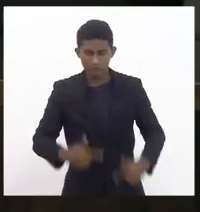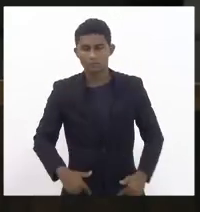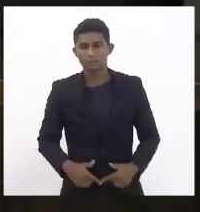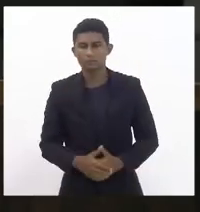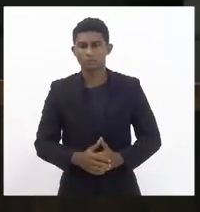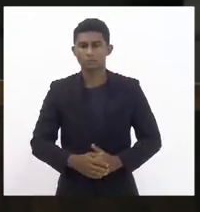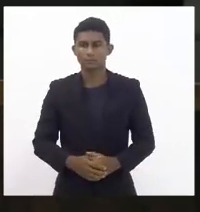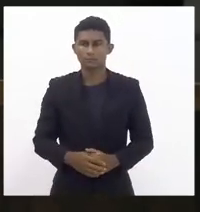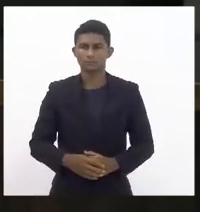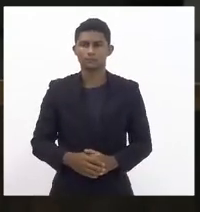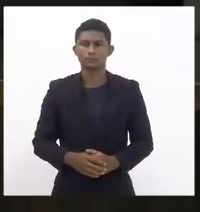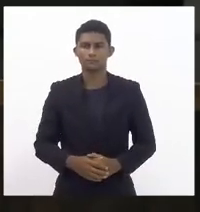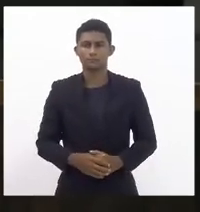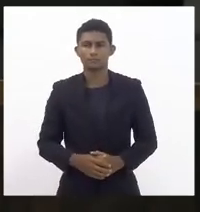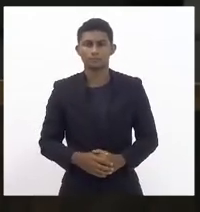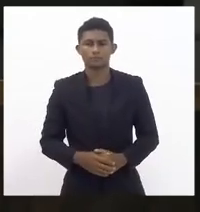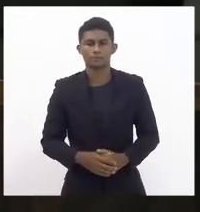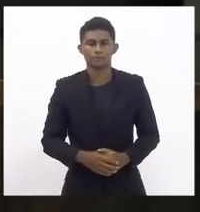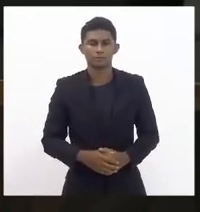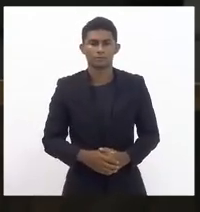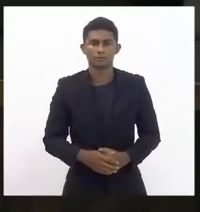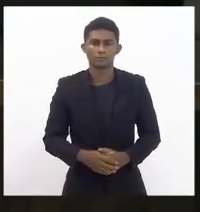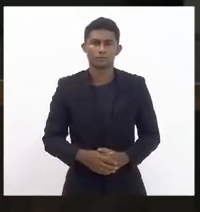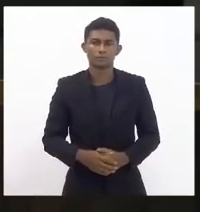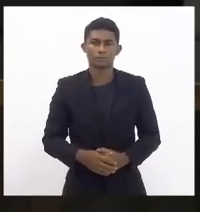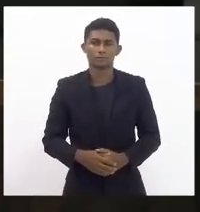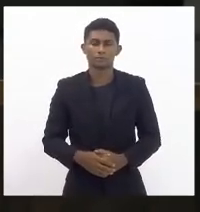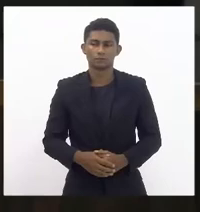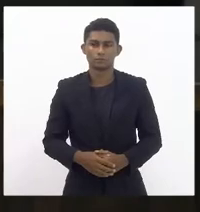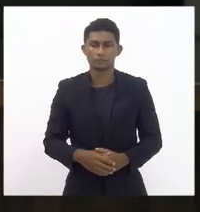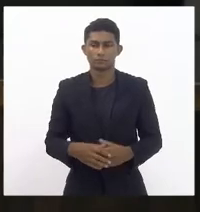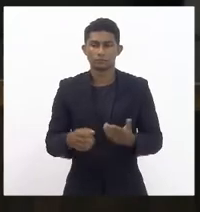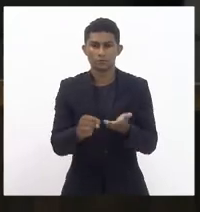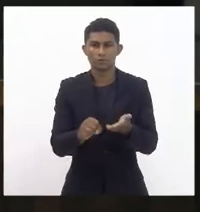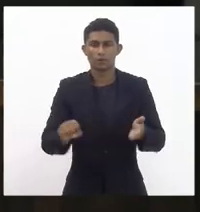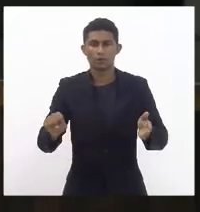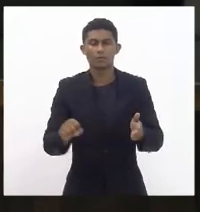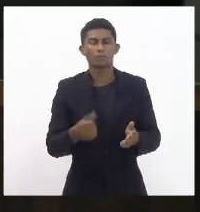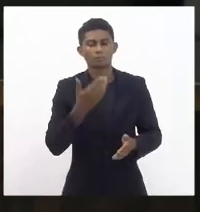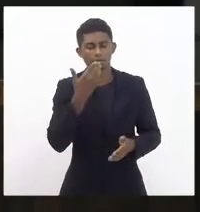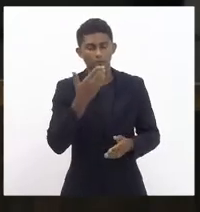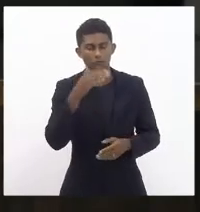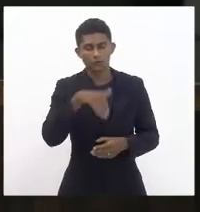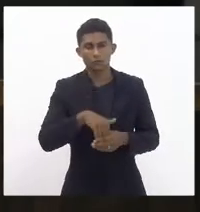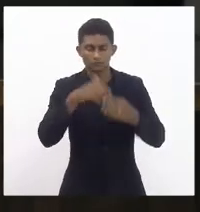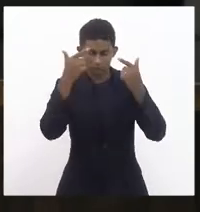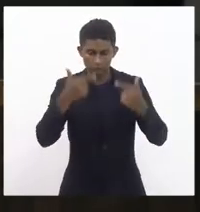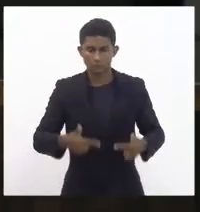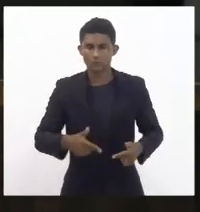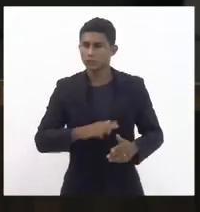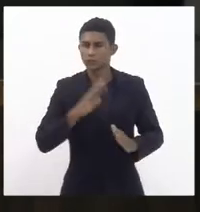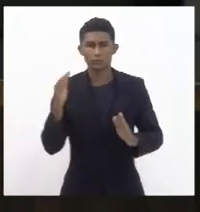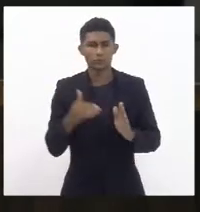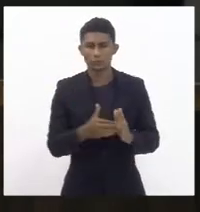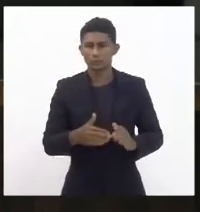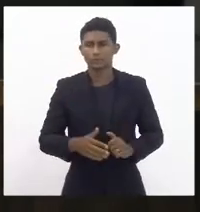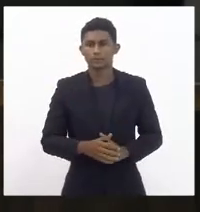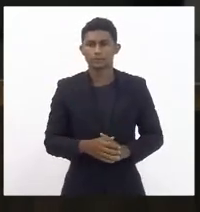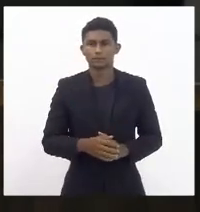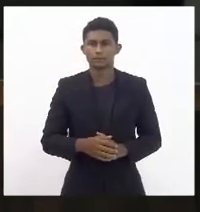tem mudado Ok Deputado rosenverg Samuel abstenção e todas eu vou